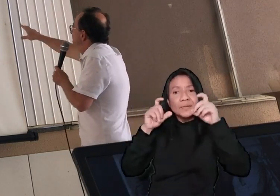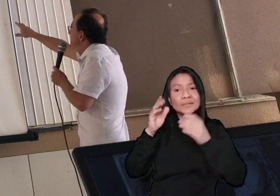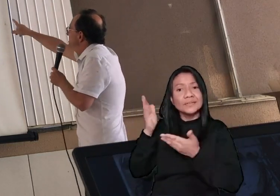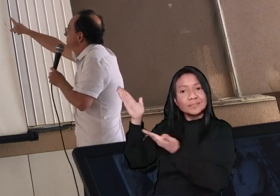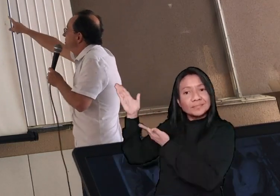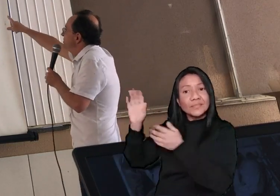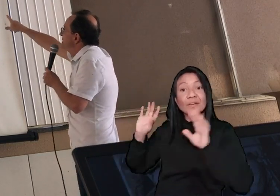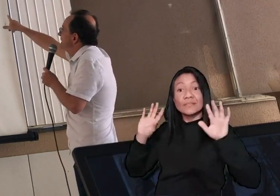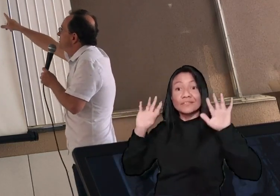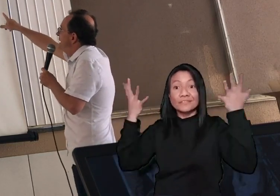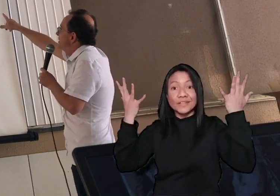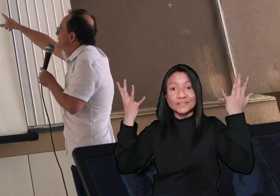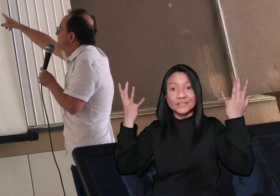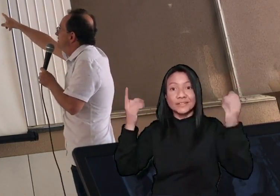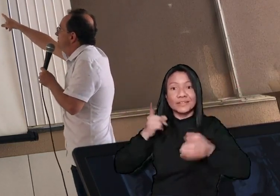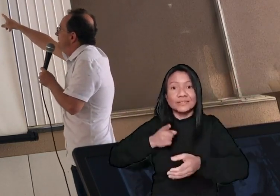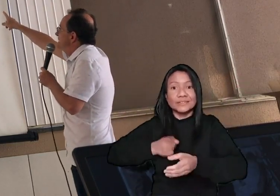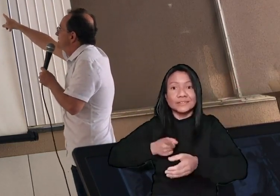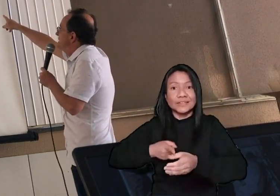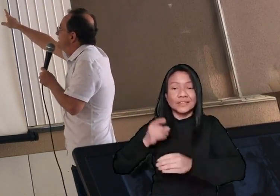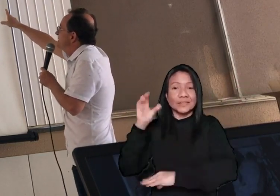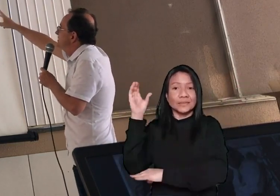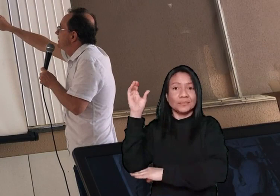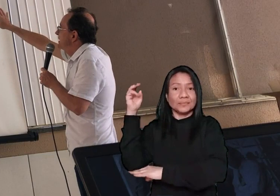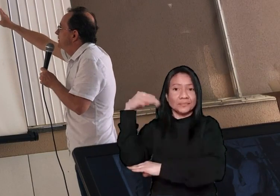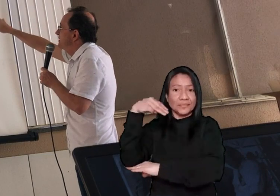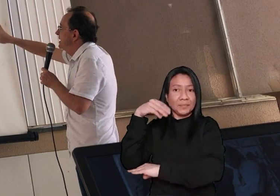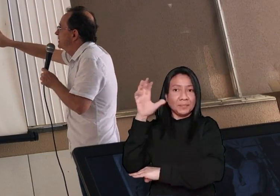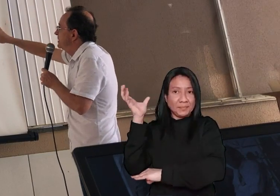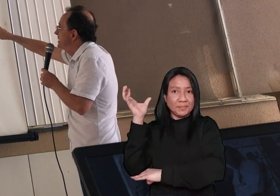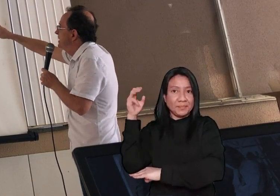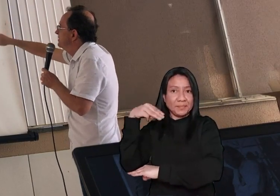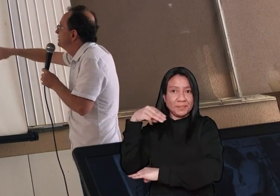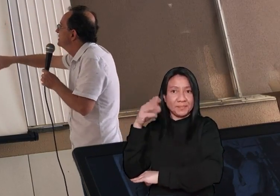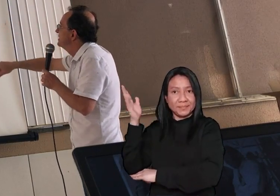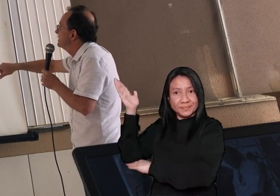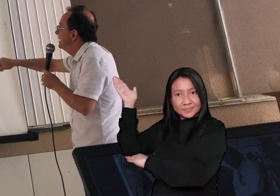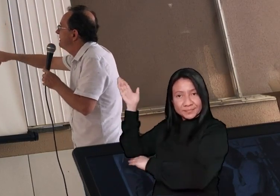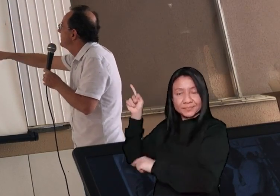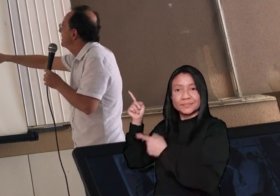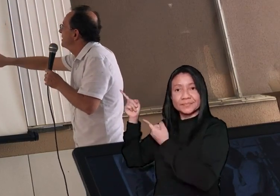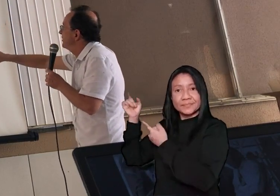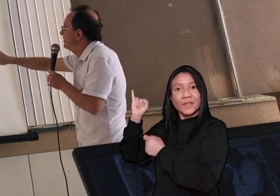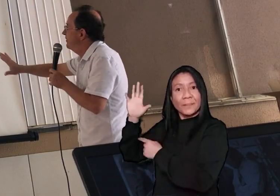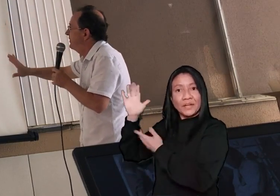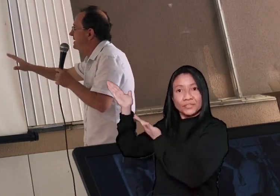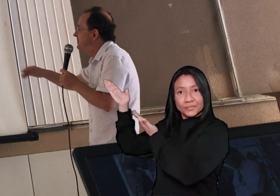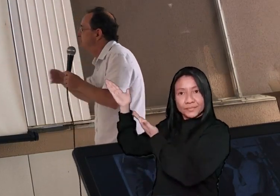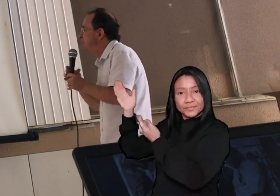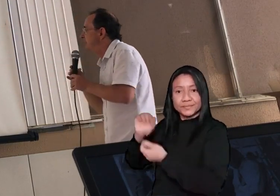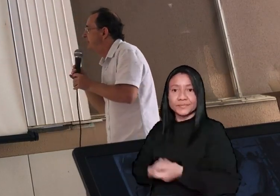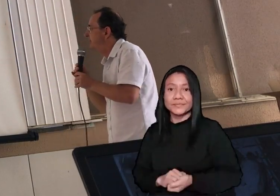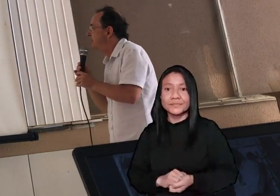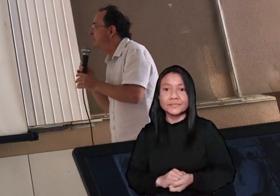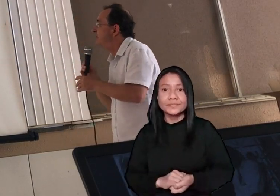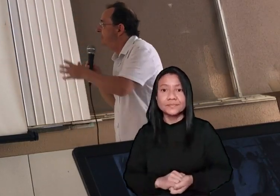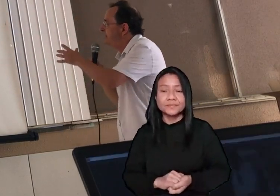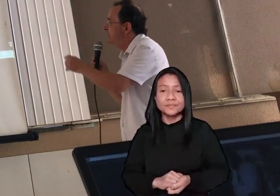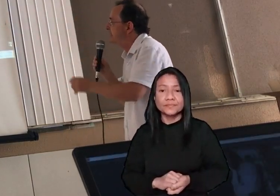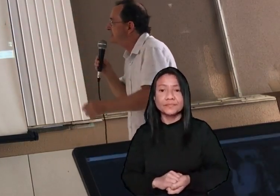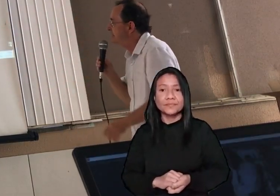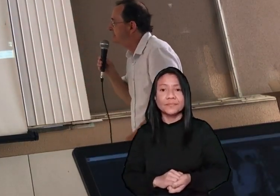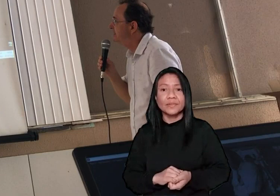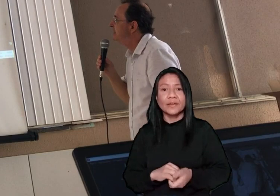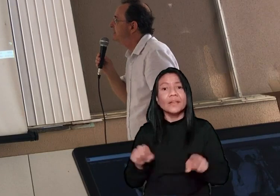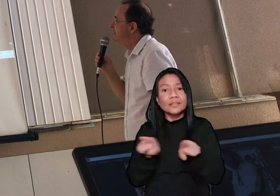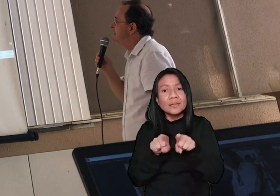Aqui tem um senhor que é do bairro, que é o Metzler, aqui da região da Câmara. Tá? É uma festa no Marmeleiro, aqui o Frei